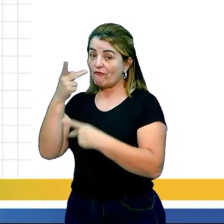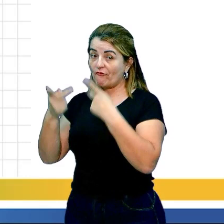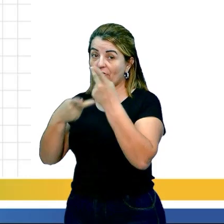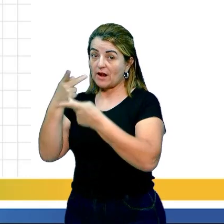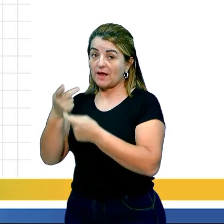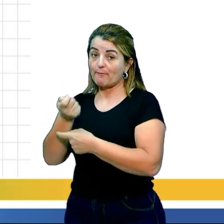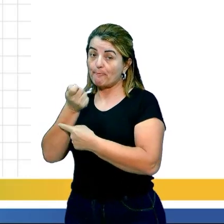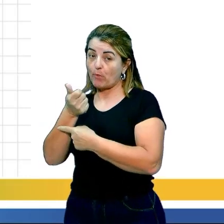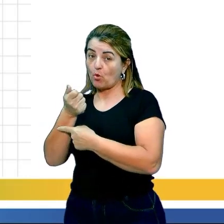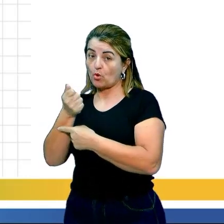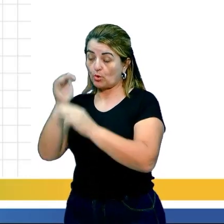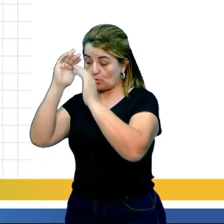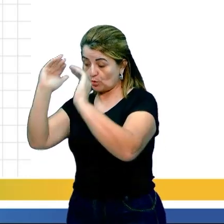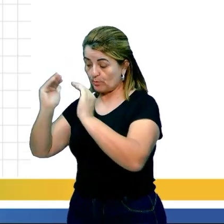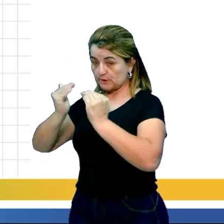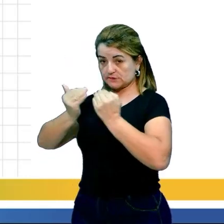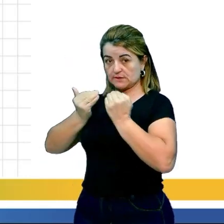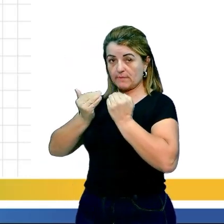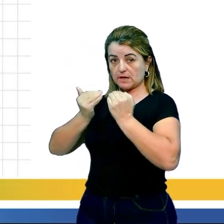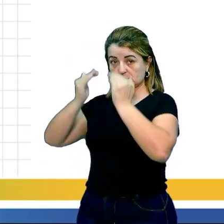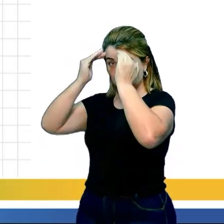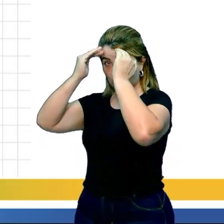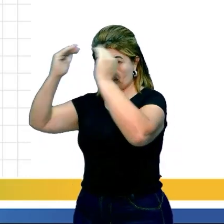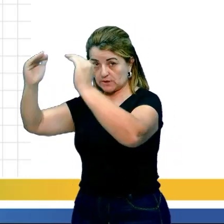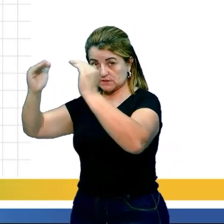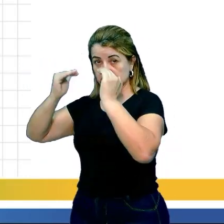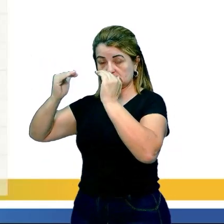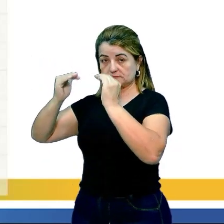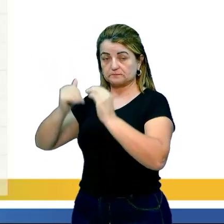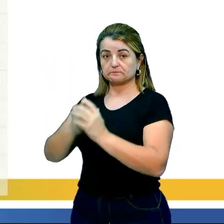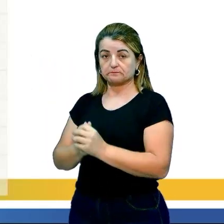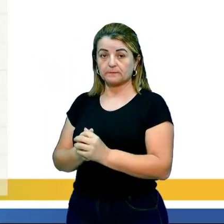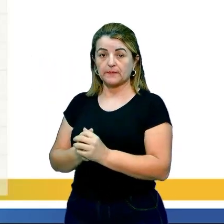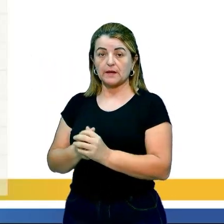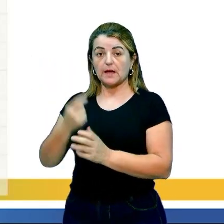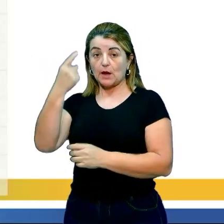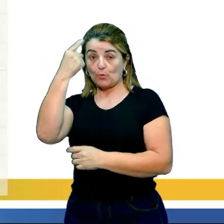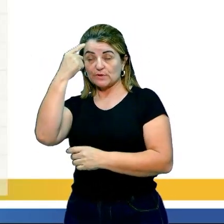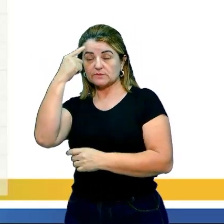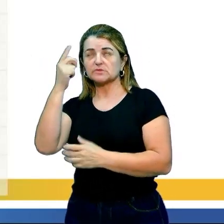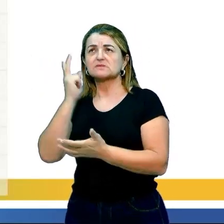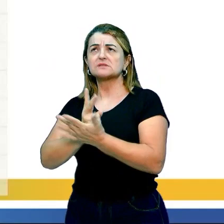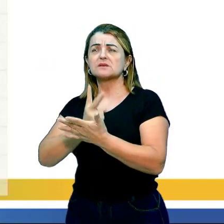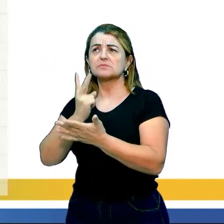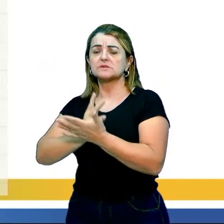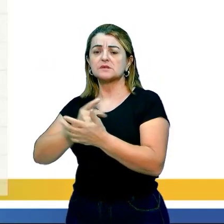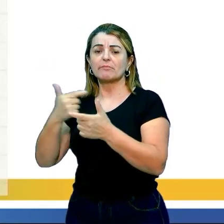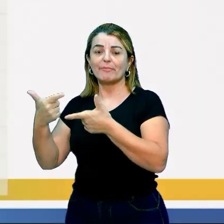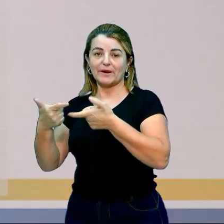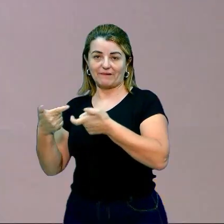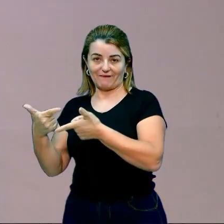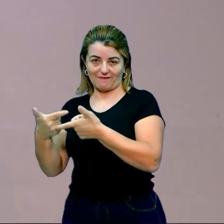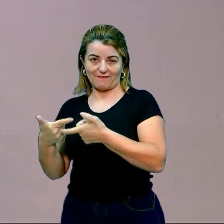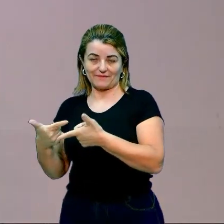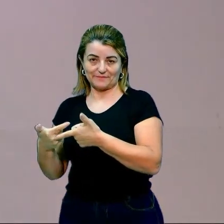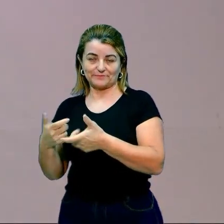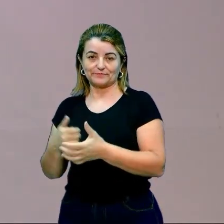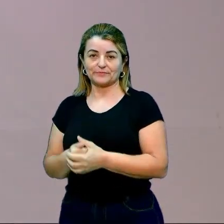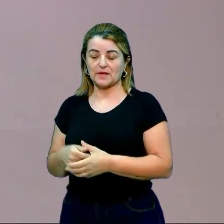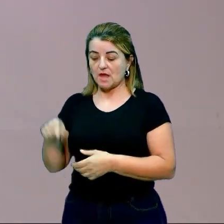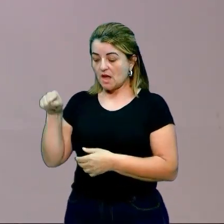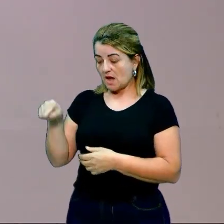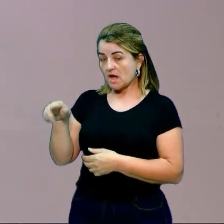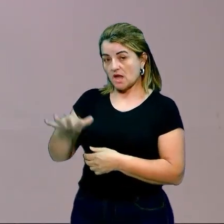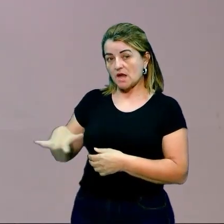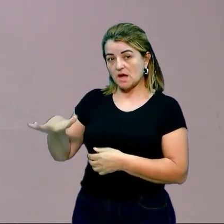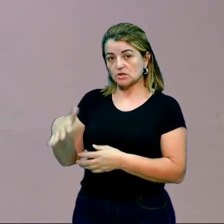trabalhar o conceito de coletivismo e o pensamento voltado para guerra né os espartanos queridos eles